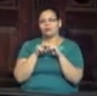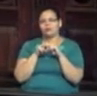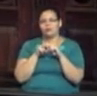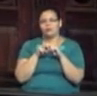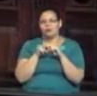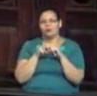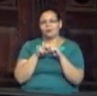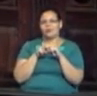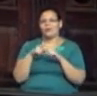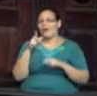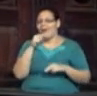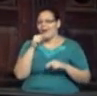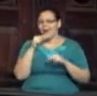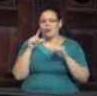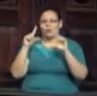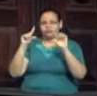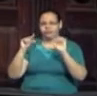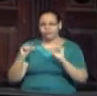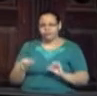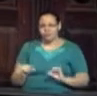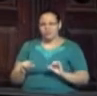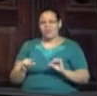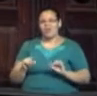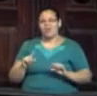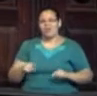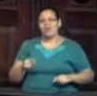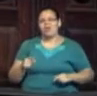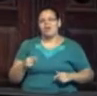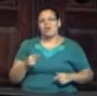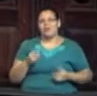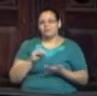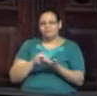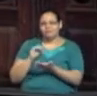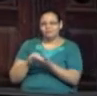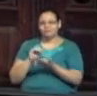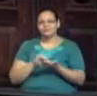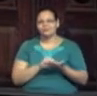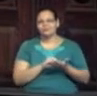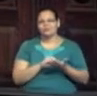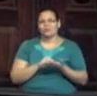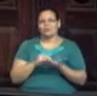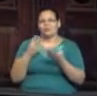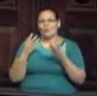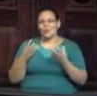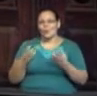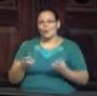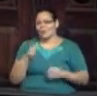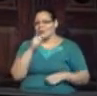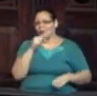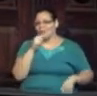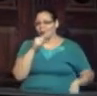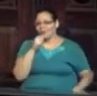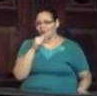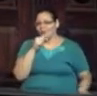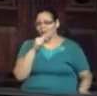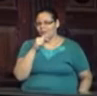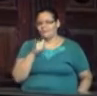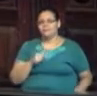da escassez de água pela crise hídrica. E o nosso reservatório de